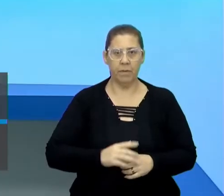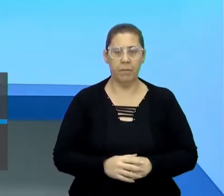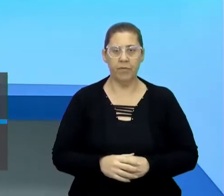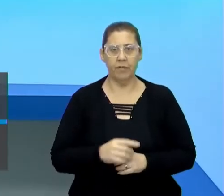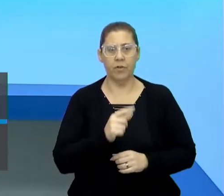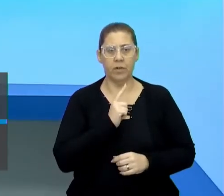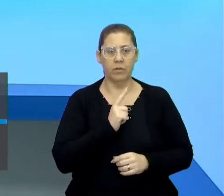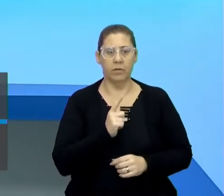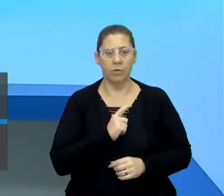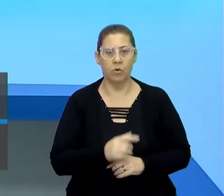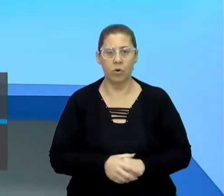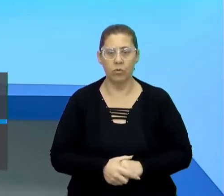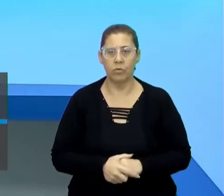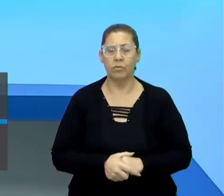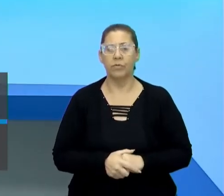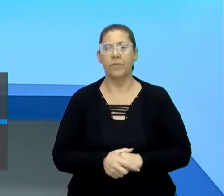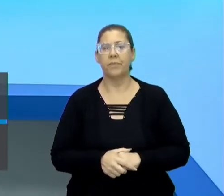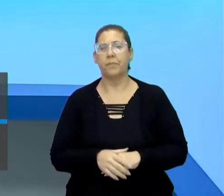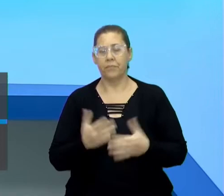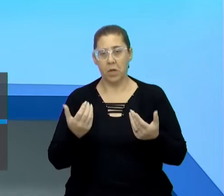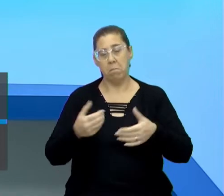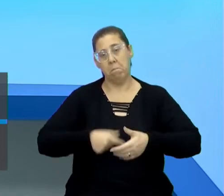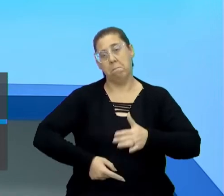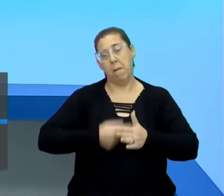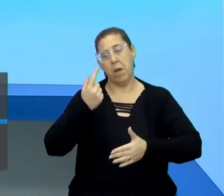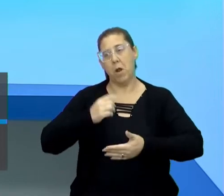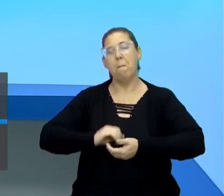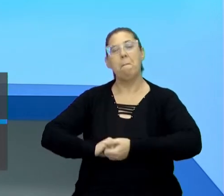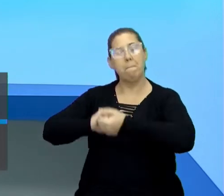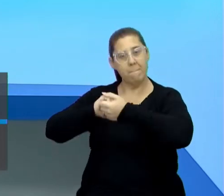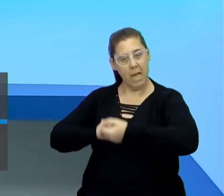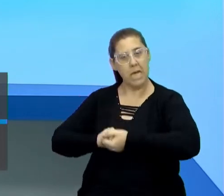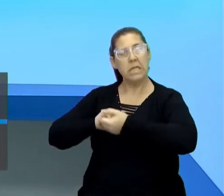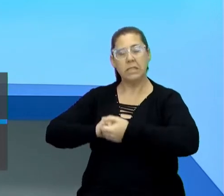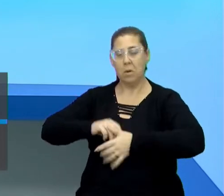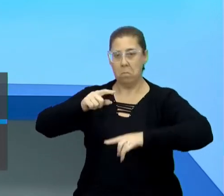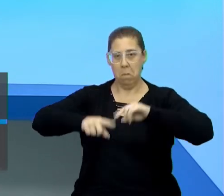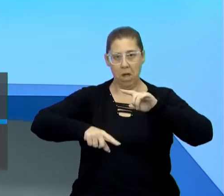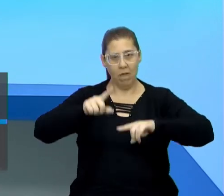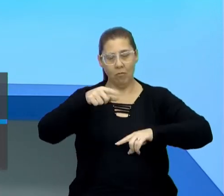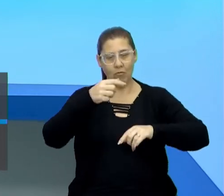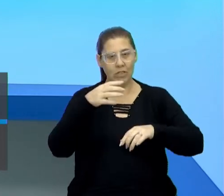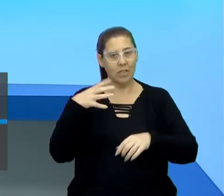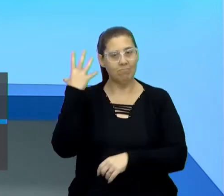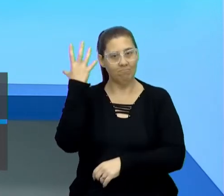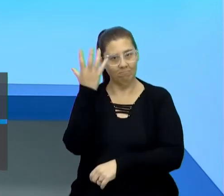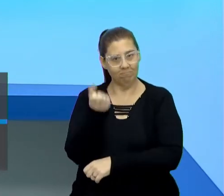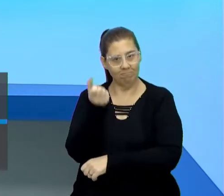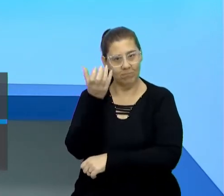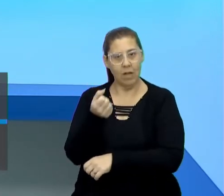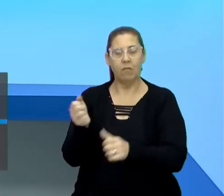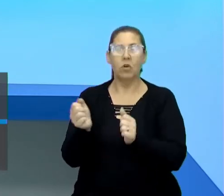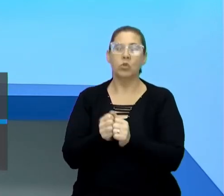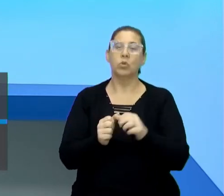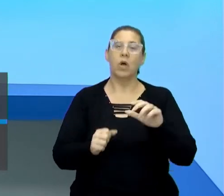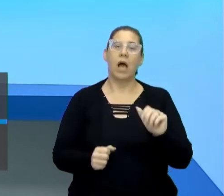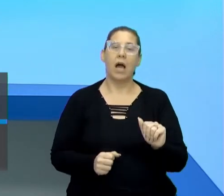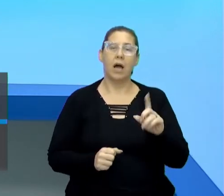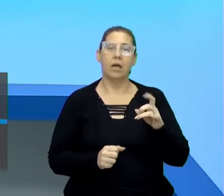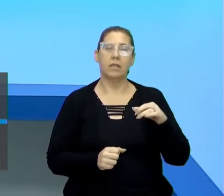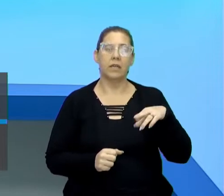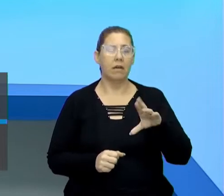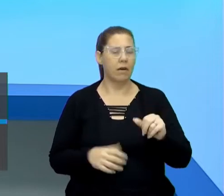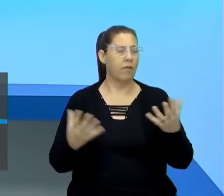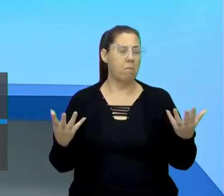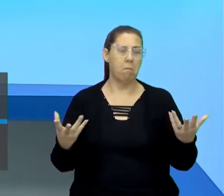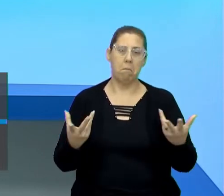Legal. Primeiro, parabenizar pelo material que você gravou aí com a Adriana, né? Que foi